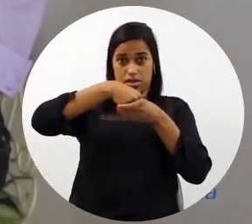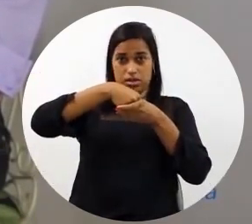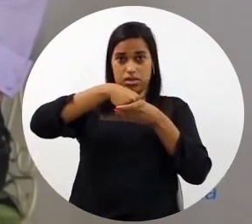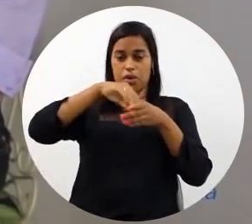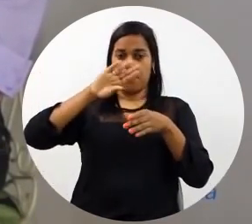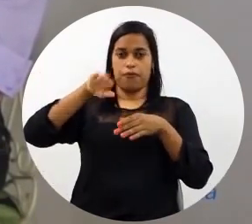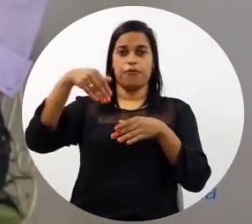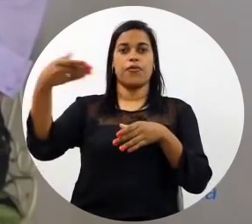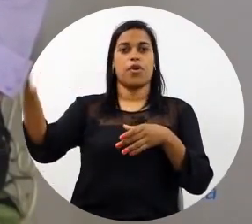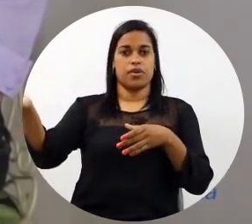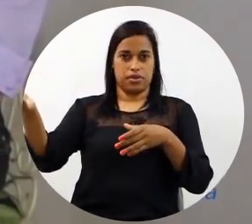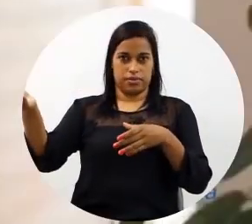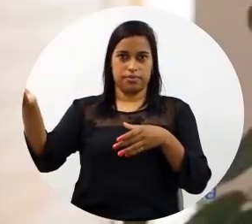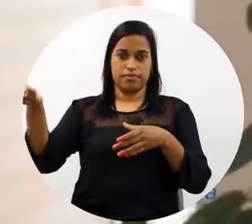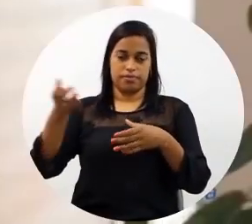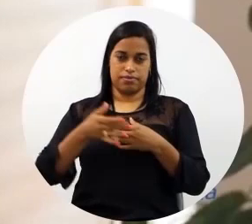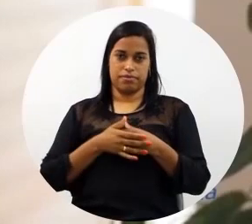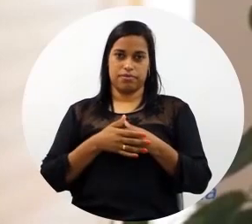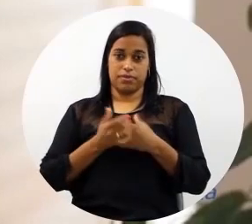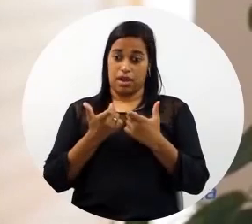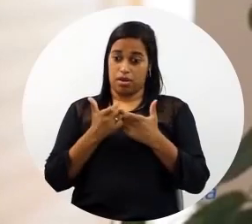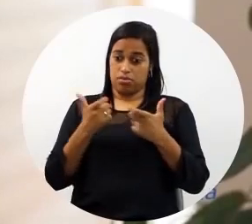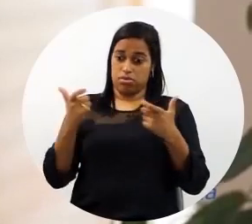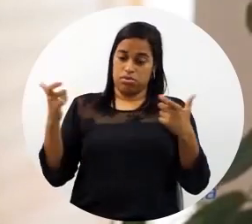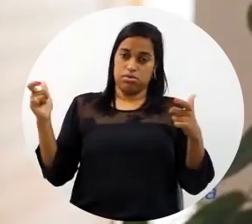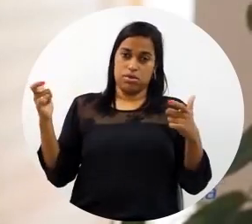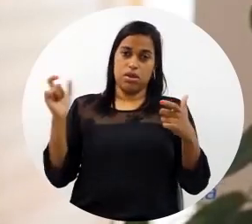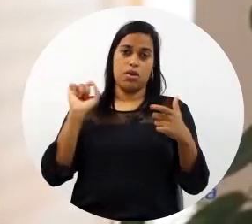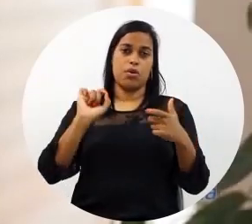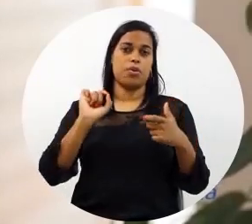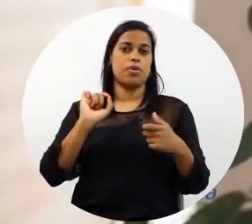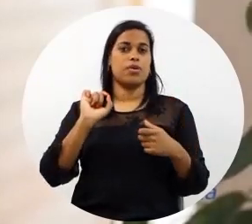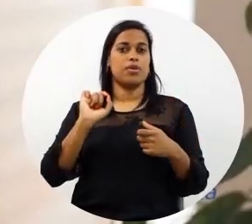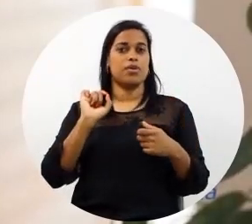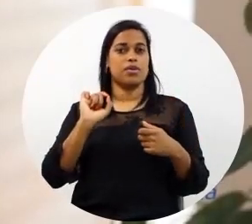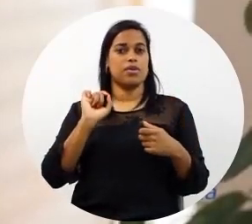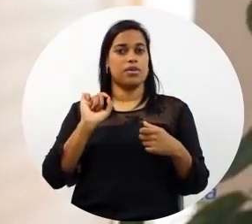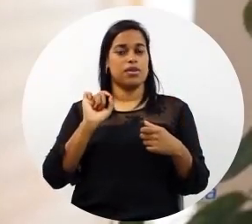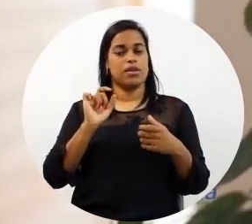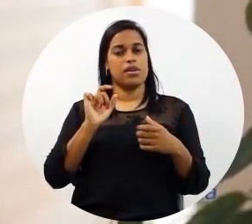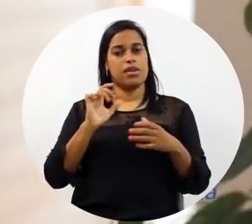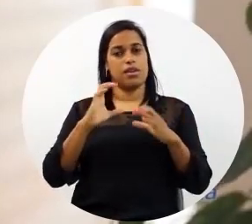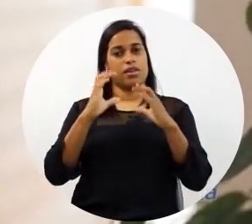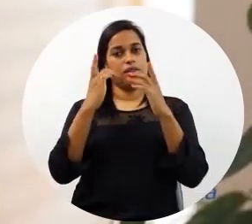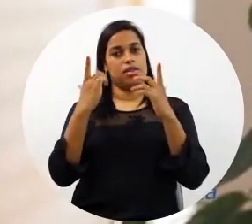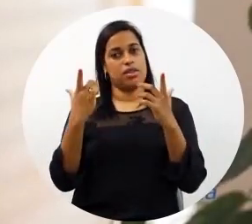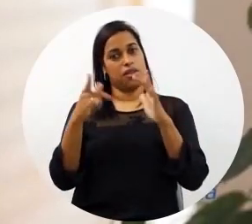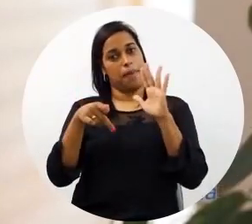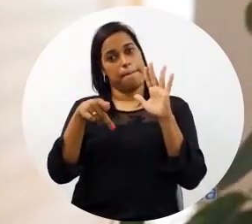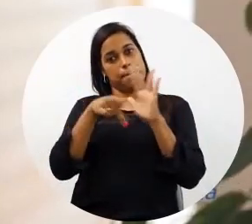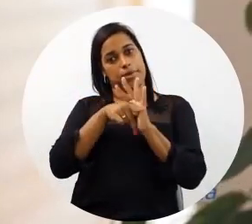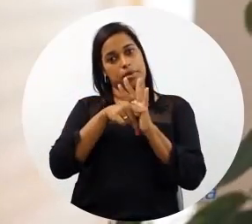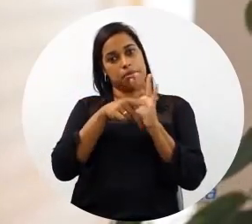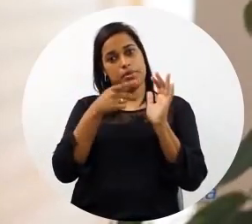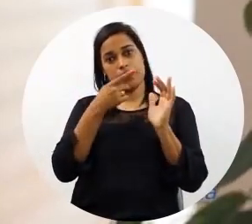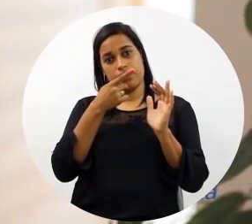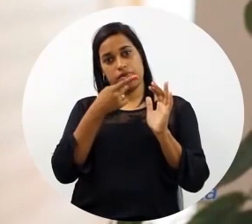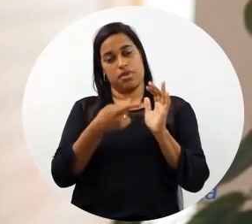dimensão externa. A dimensão interna é que é muito mais própria para a gente falar como